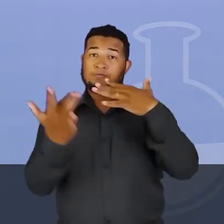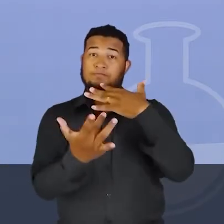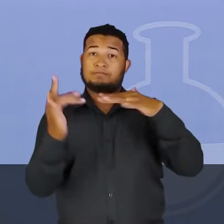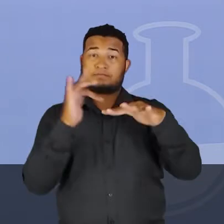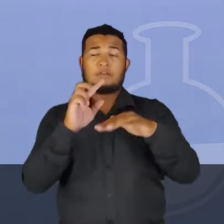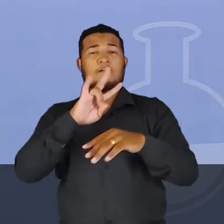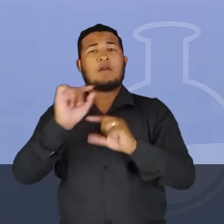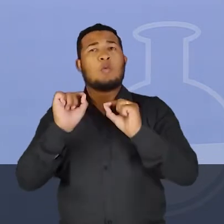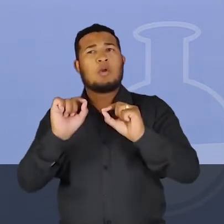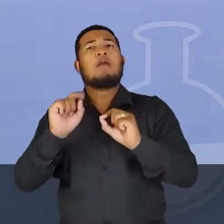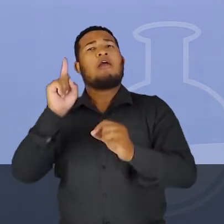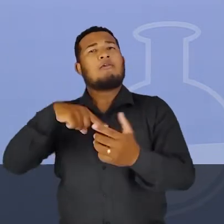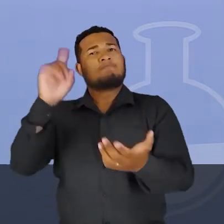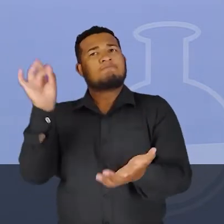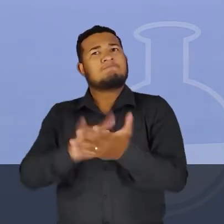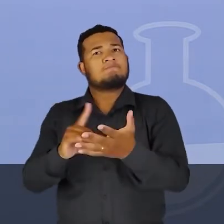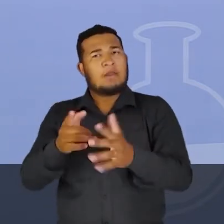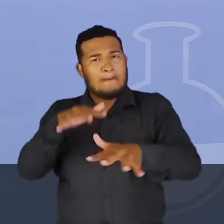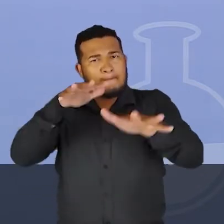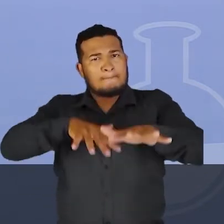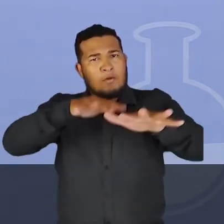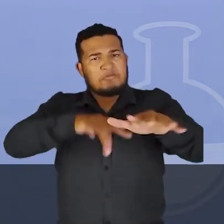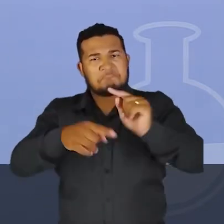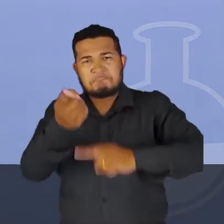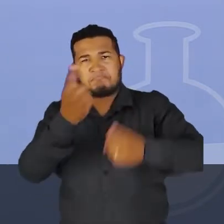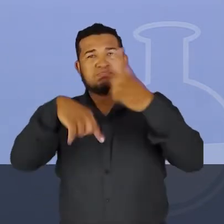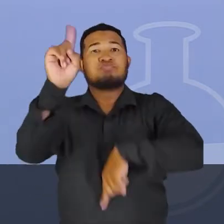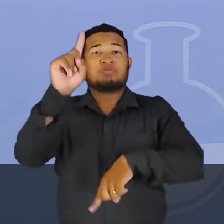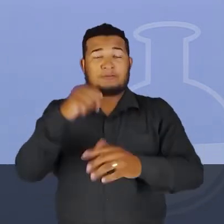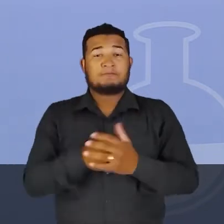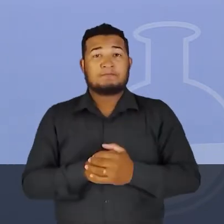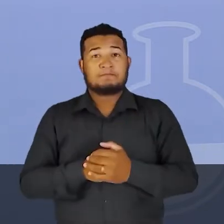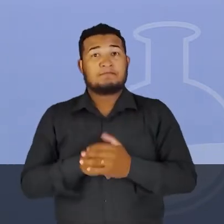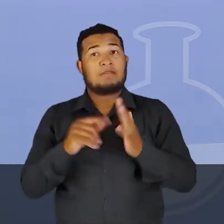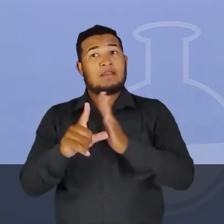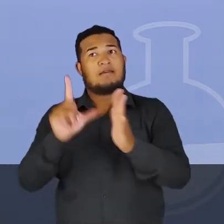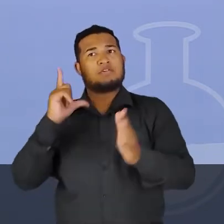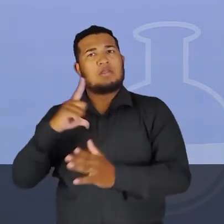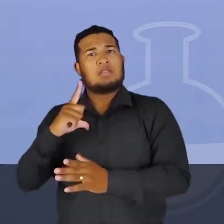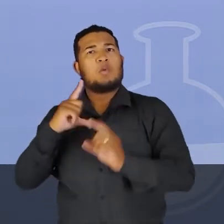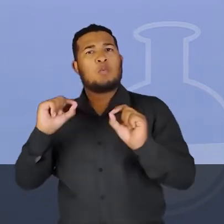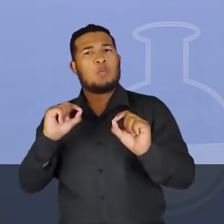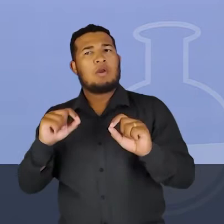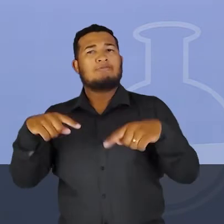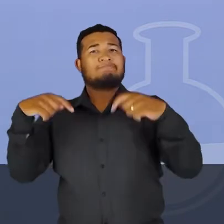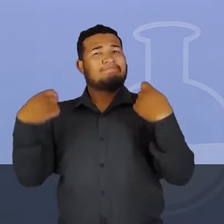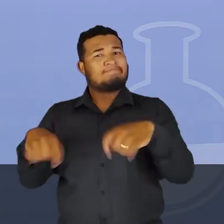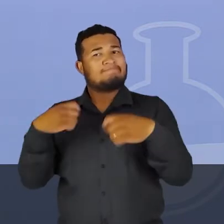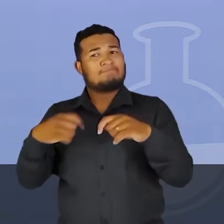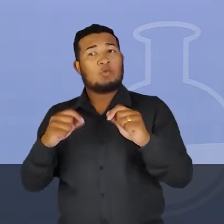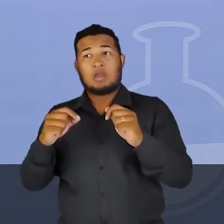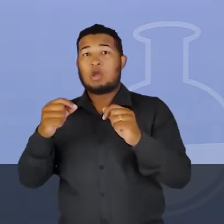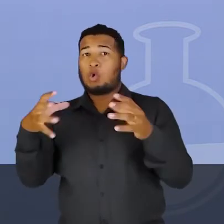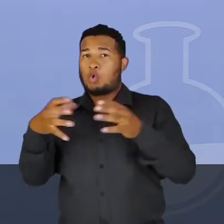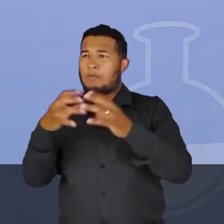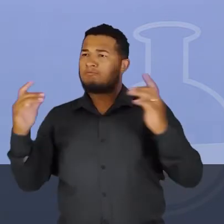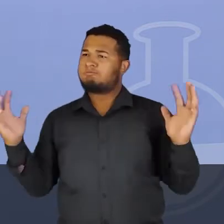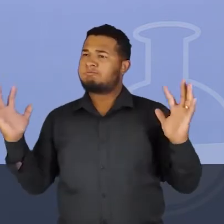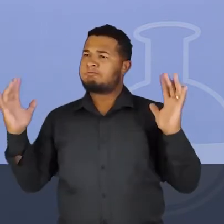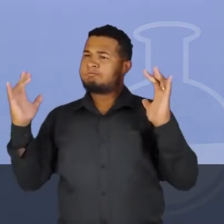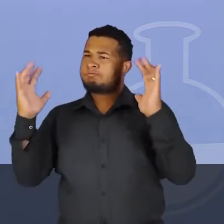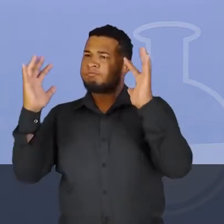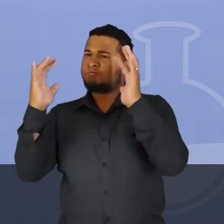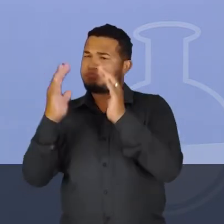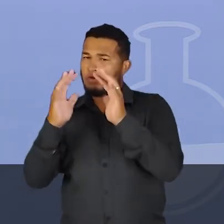vão revolucionar os movimentos. Antes, a gente tinha uma necessidade de se encontrar, né,